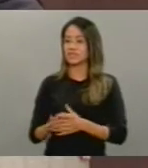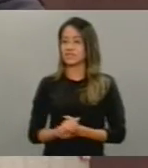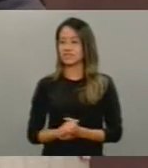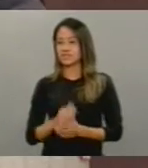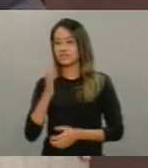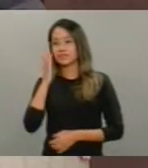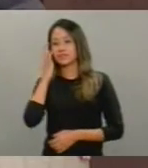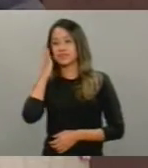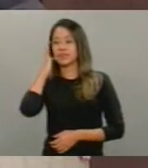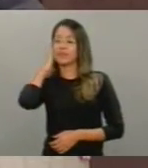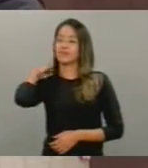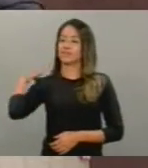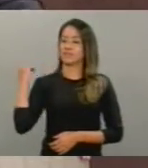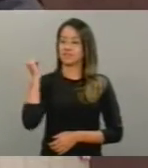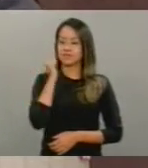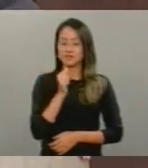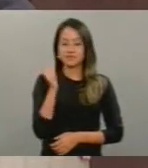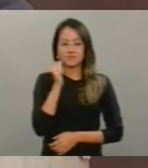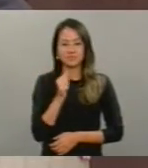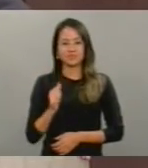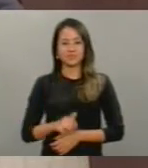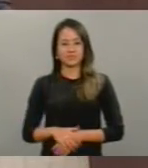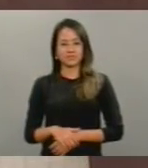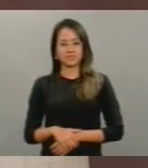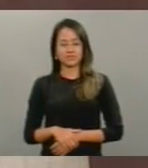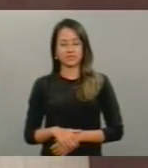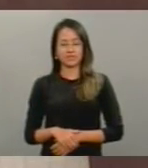das mulheres e do feminismo.